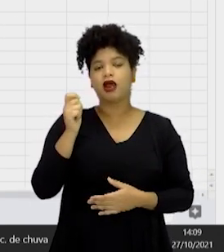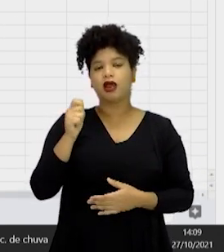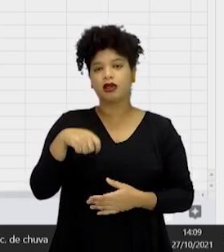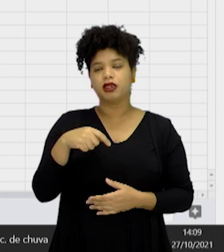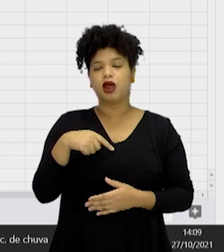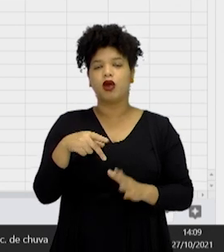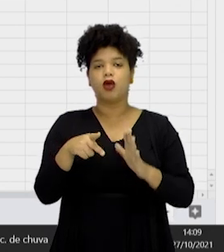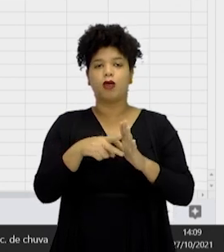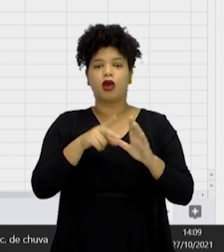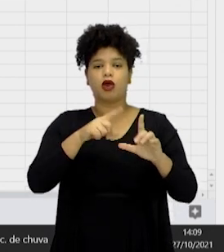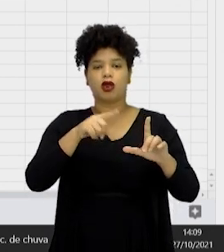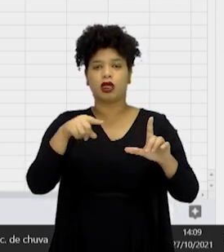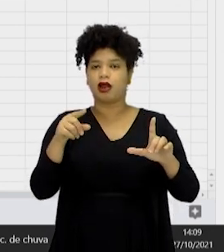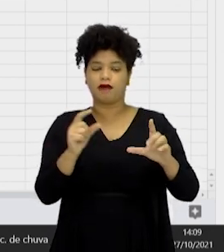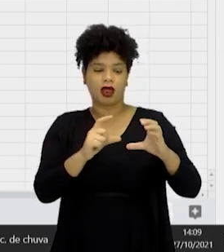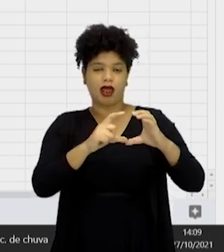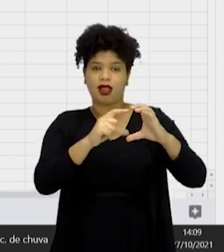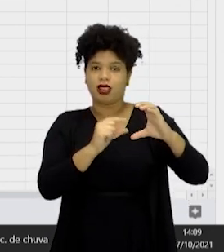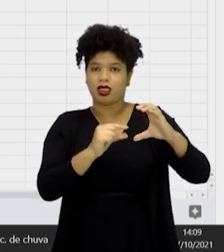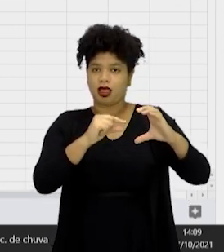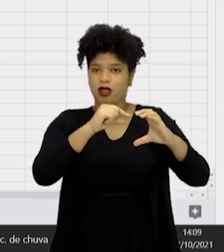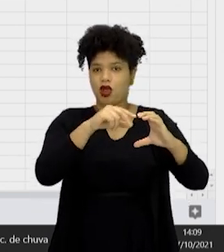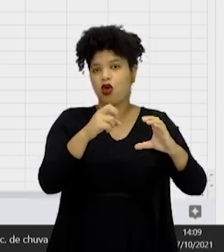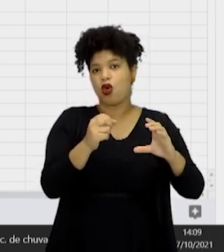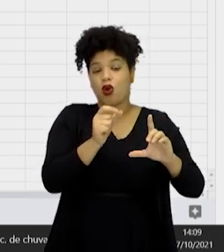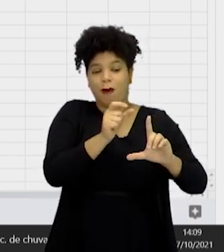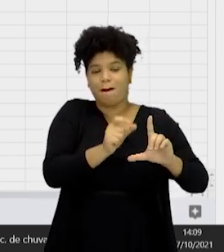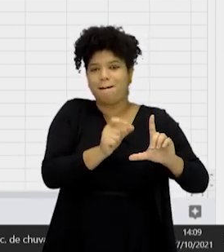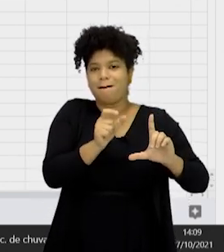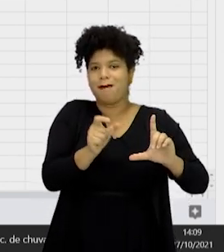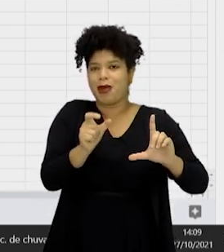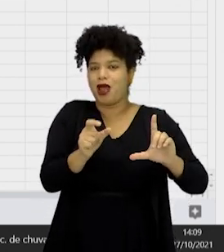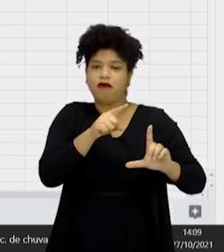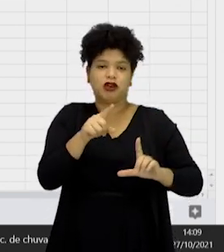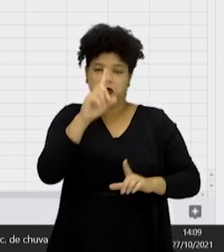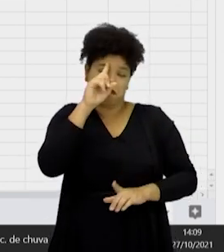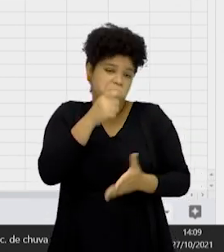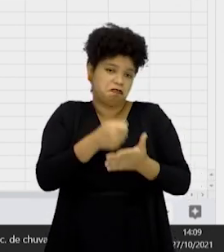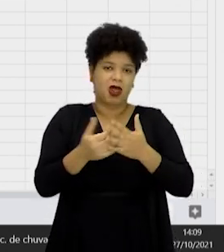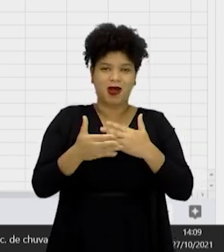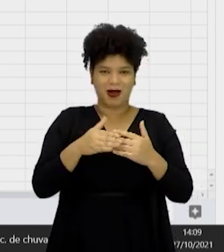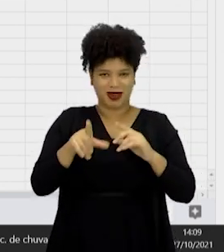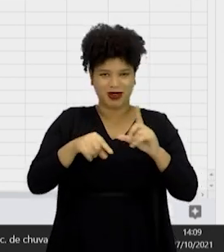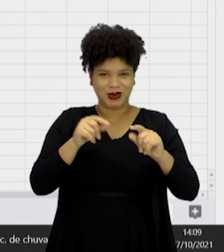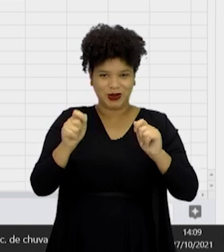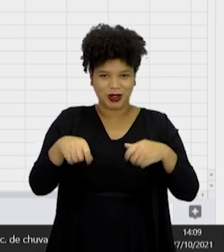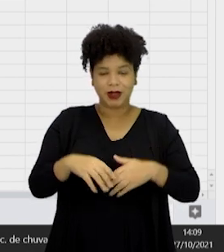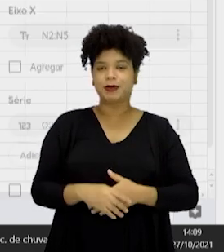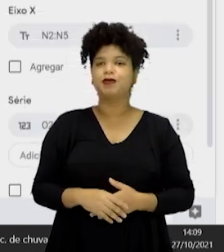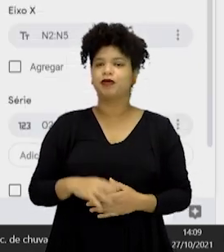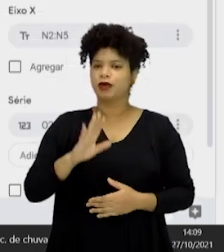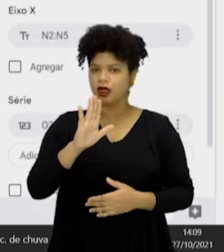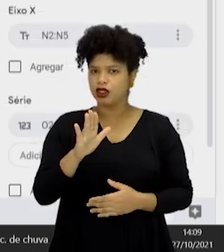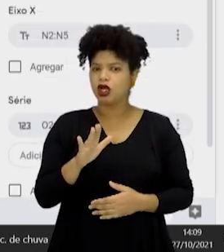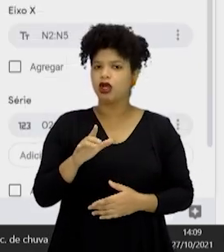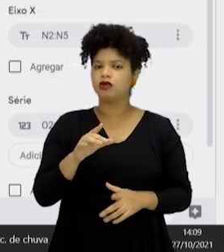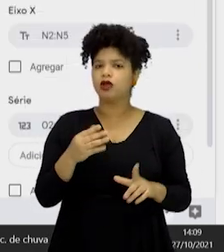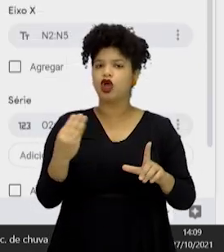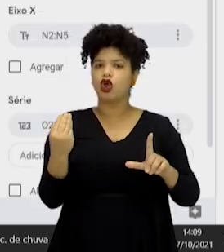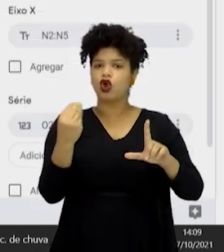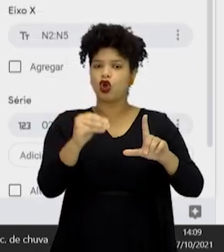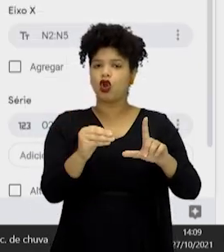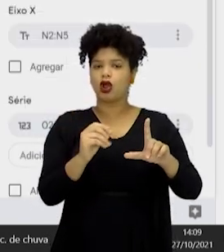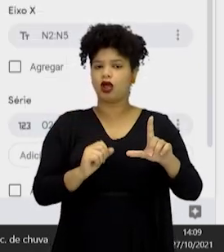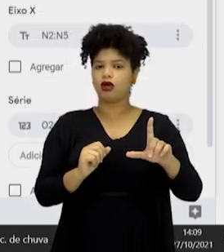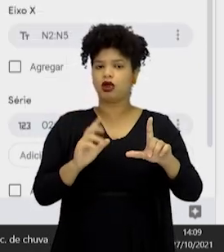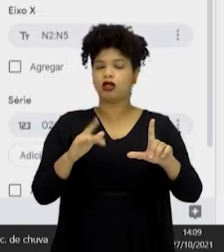de setores, de barras, e aí vai de acordo com a sua preferência. Então, aí depois que você inseriu esses gráficos, você